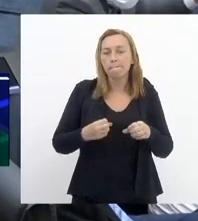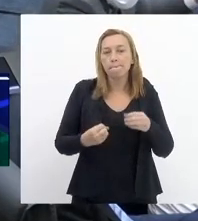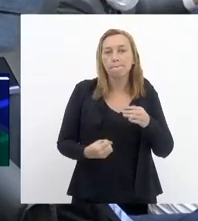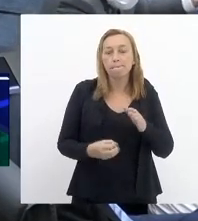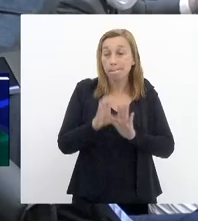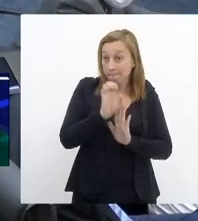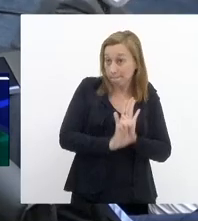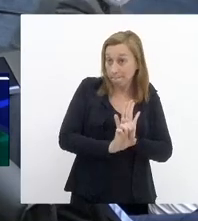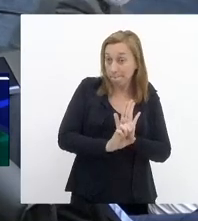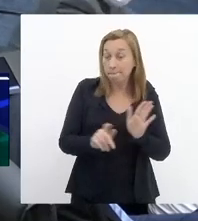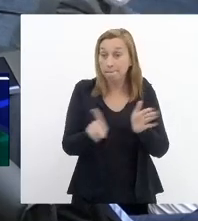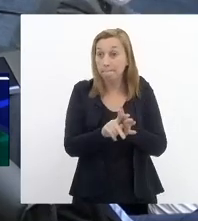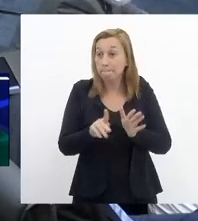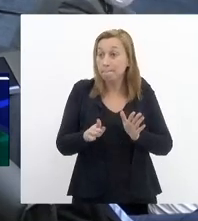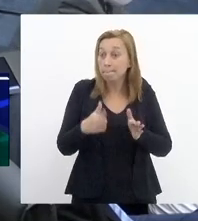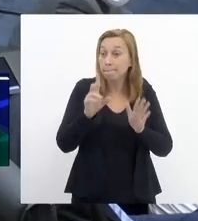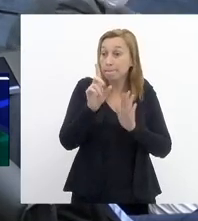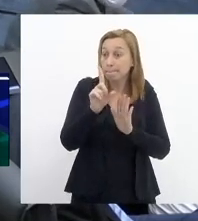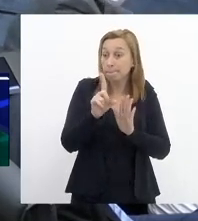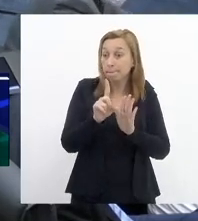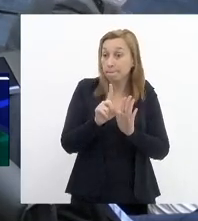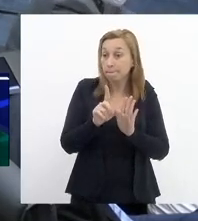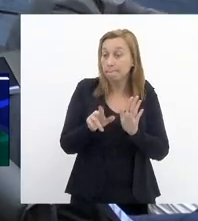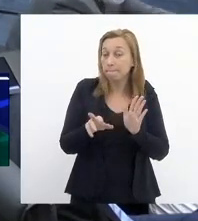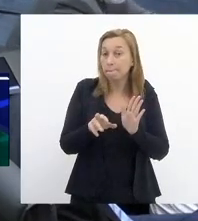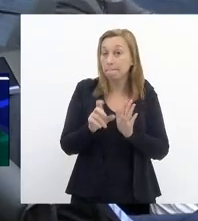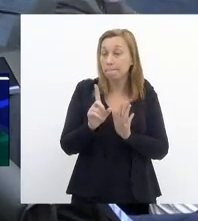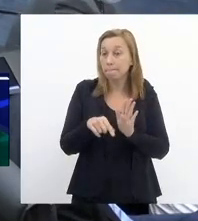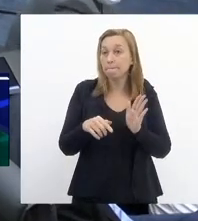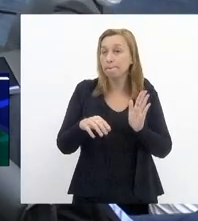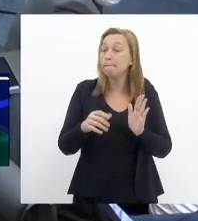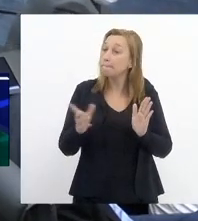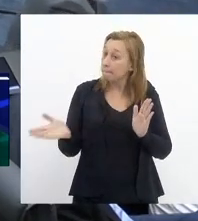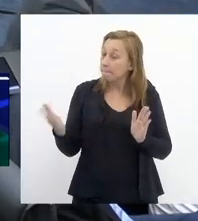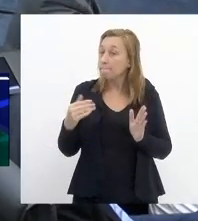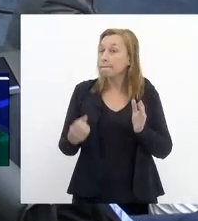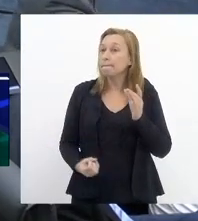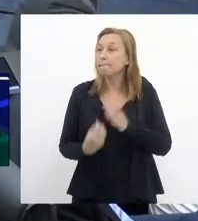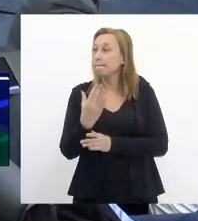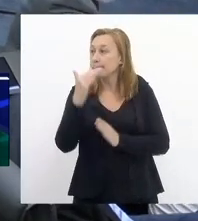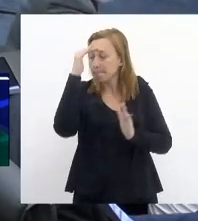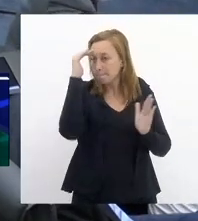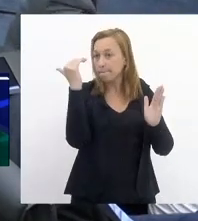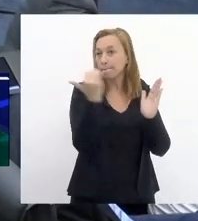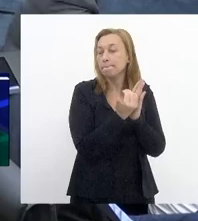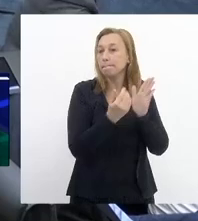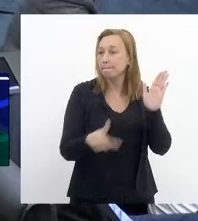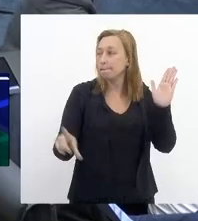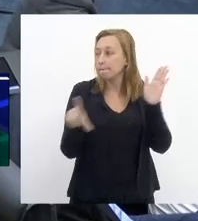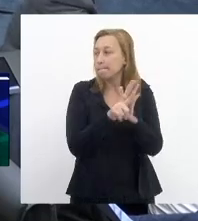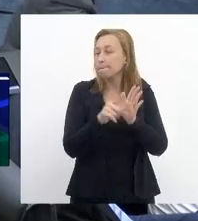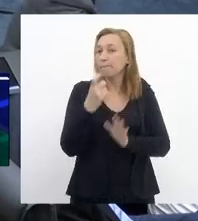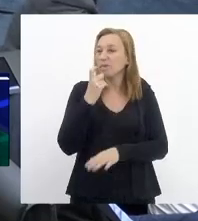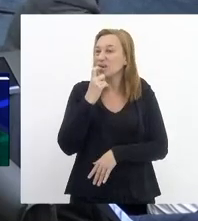o resumo é o seguinte: vamos fazer o cumpra-se da lei das embalagens. A gente já